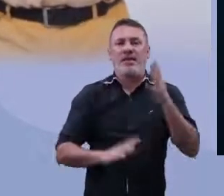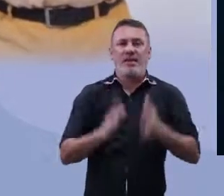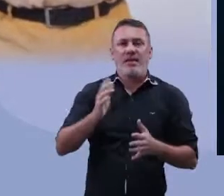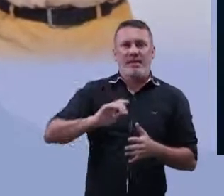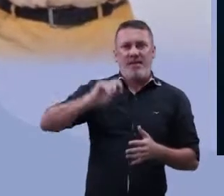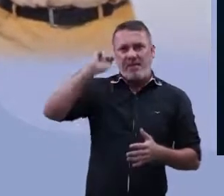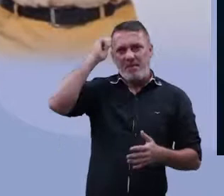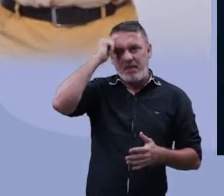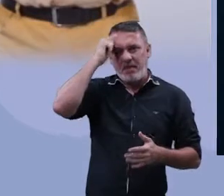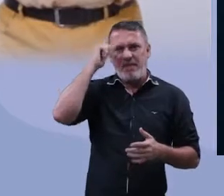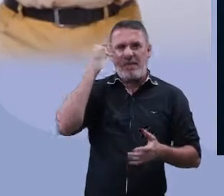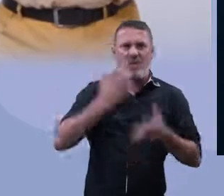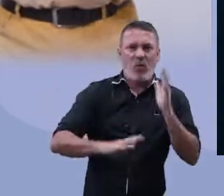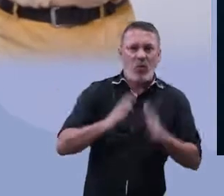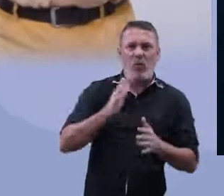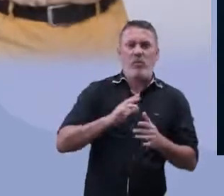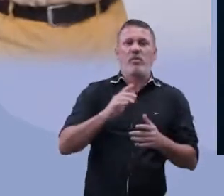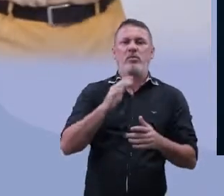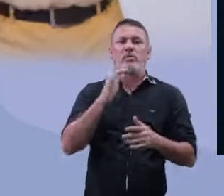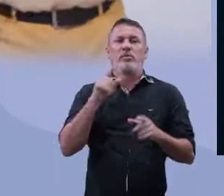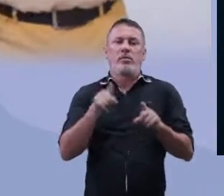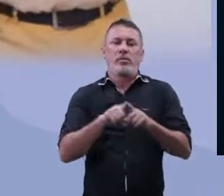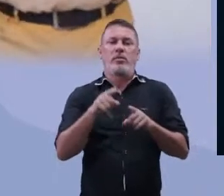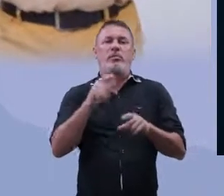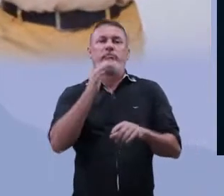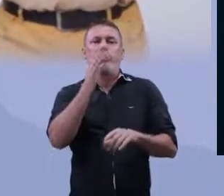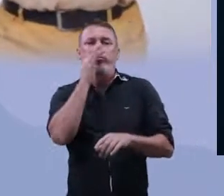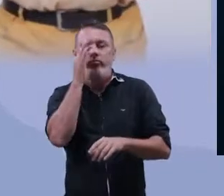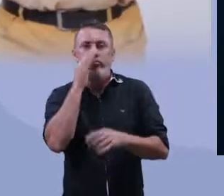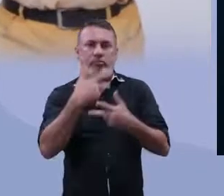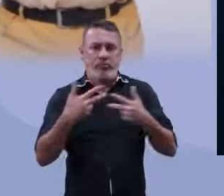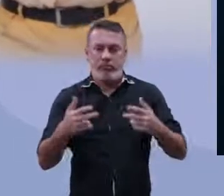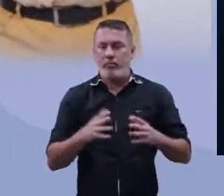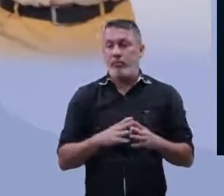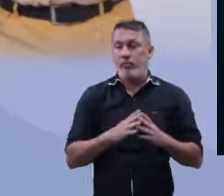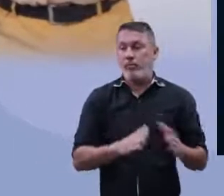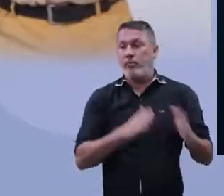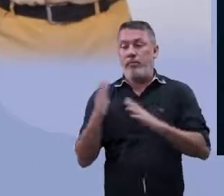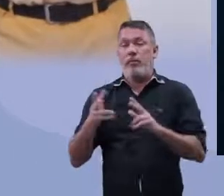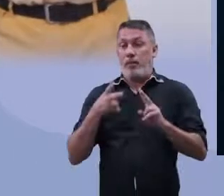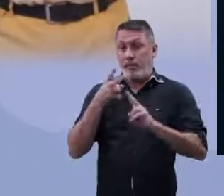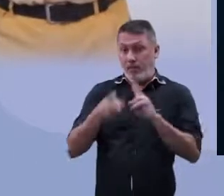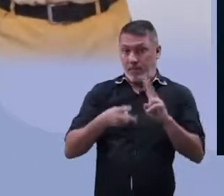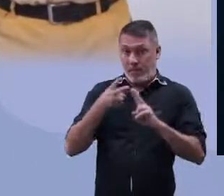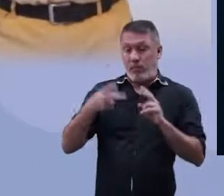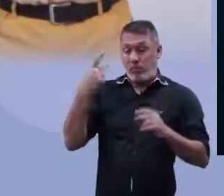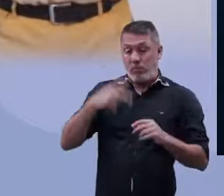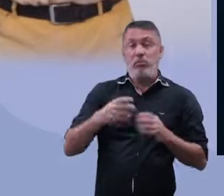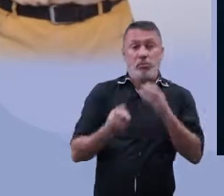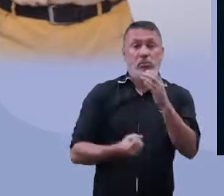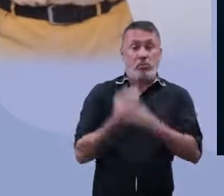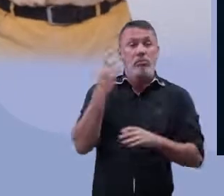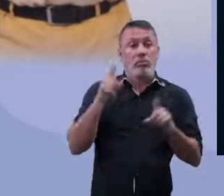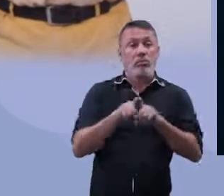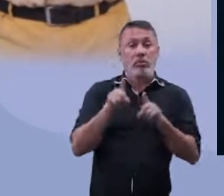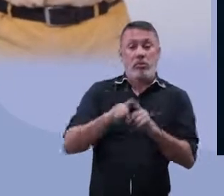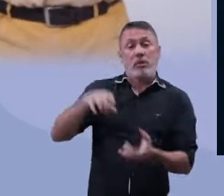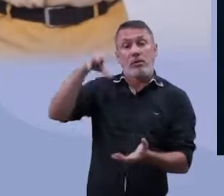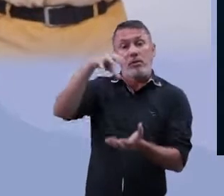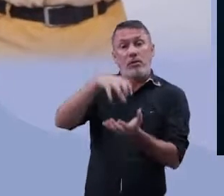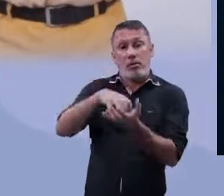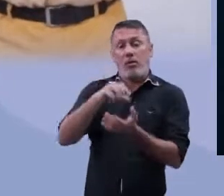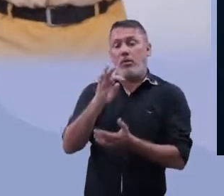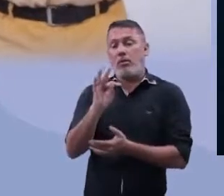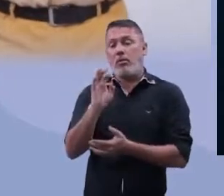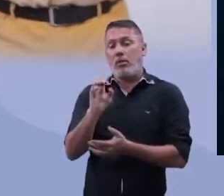para poder produzir energia elétrica. Aqui no Espírito Santo, em Viana, foi montada uma central termoelétrica,